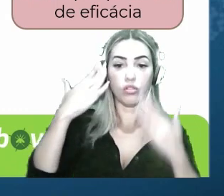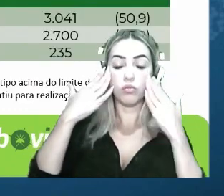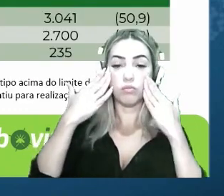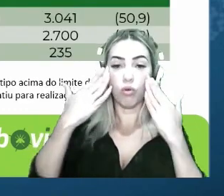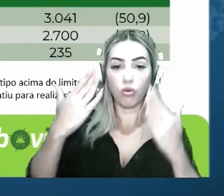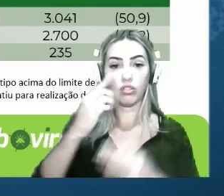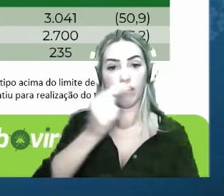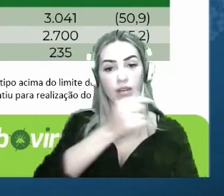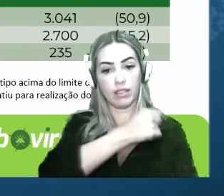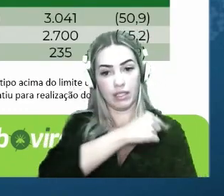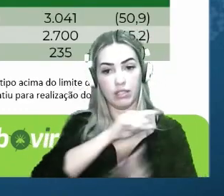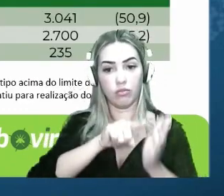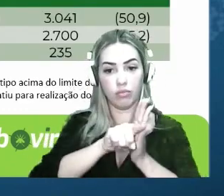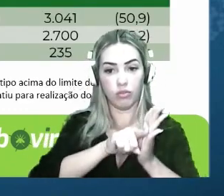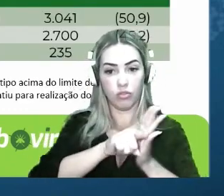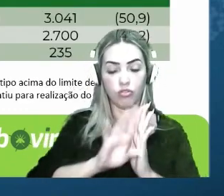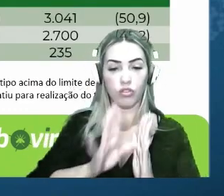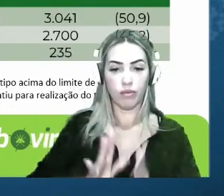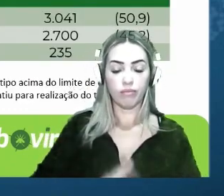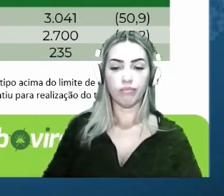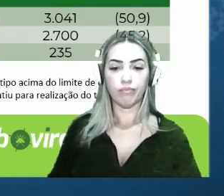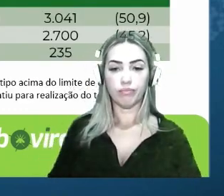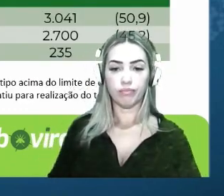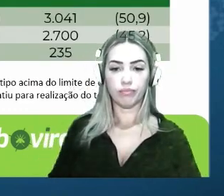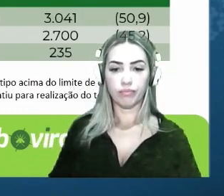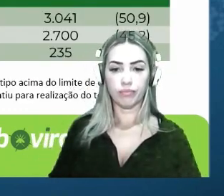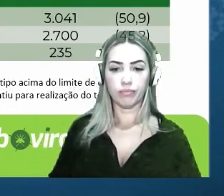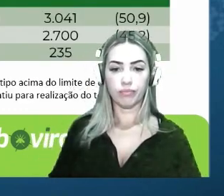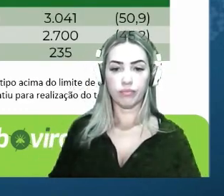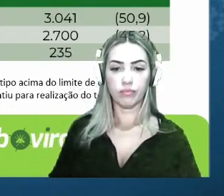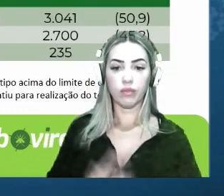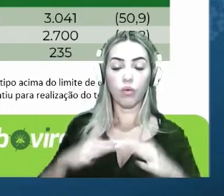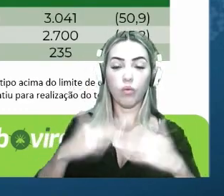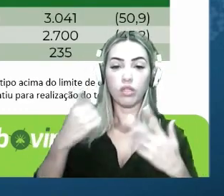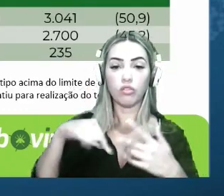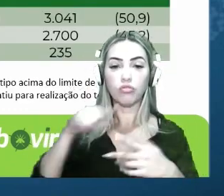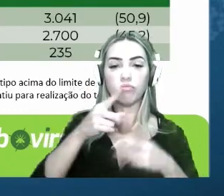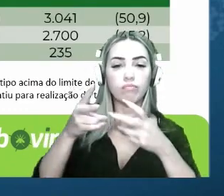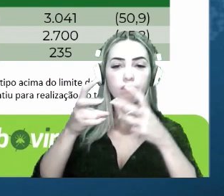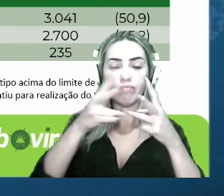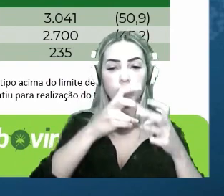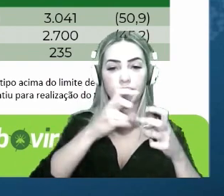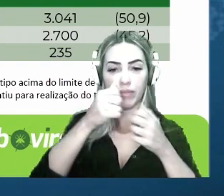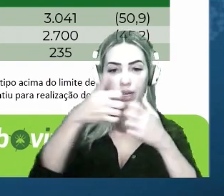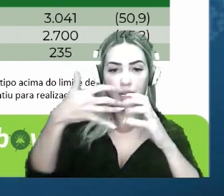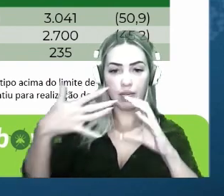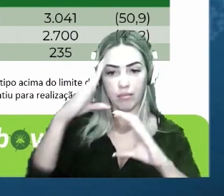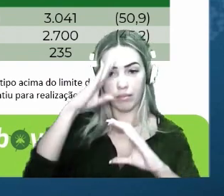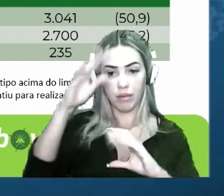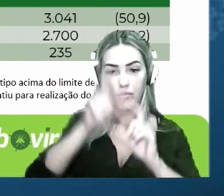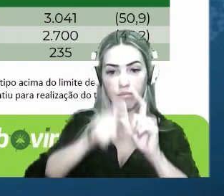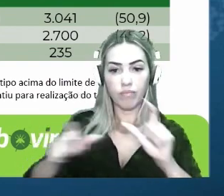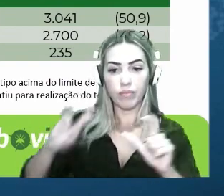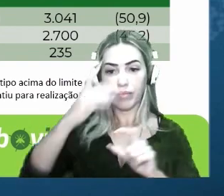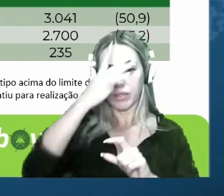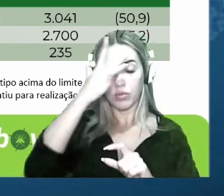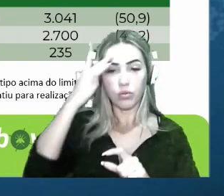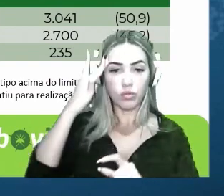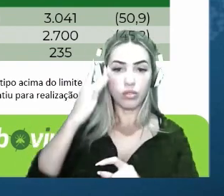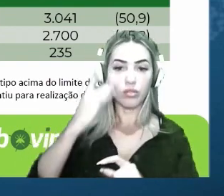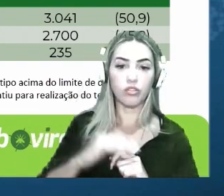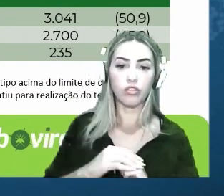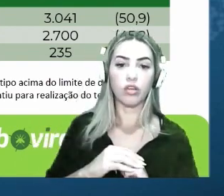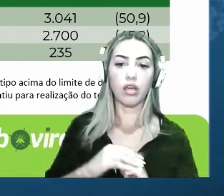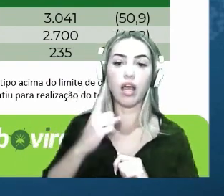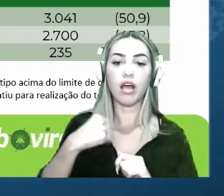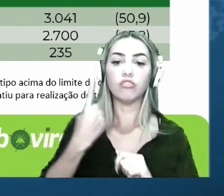investigacional. Quando a gente olha as características desses participantes de baseline, a gente vê que teve um